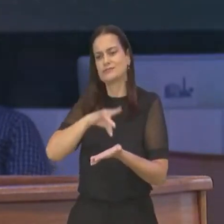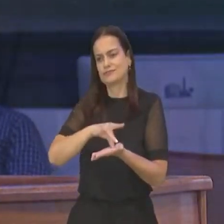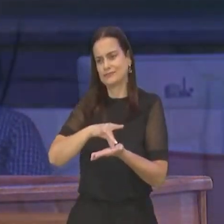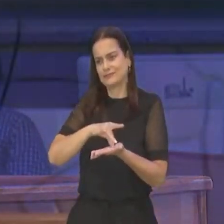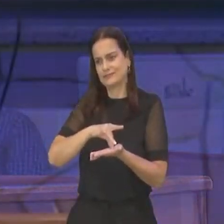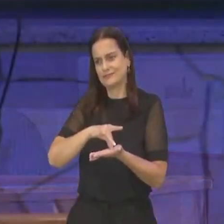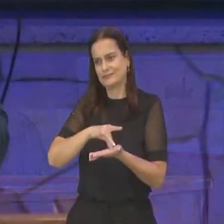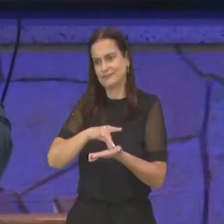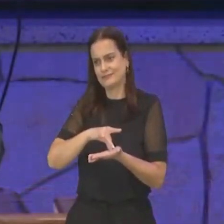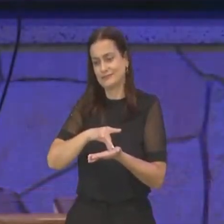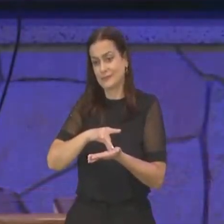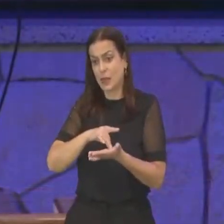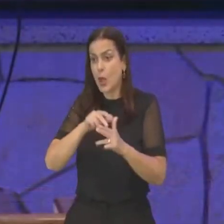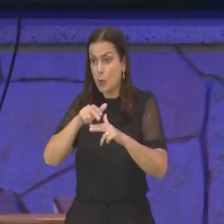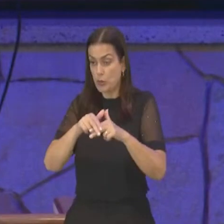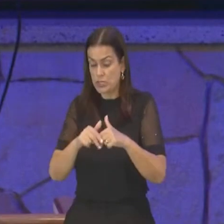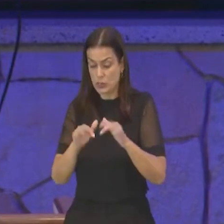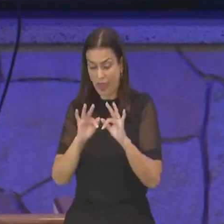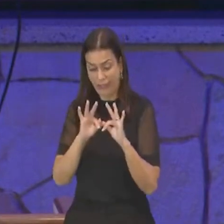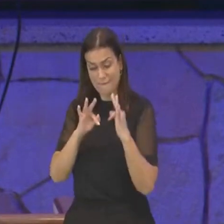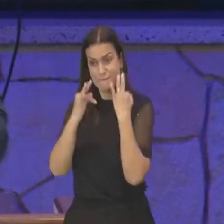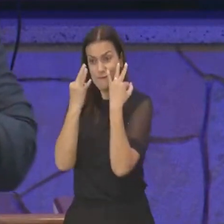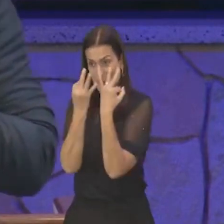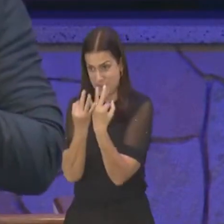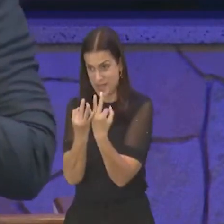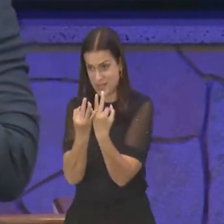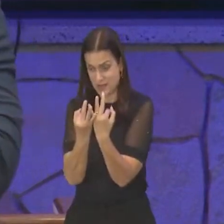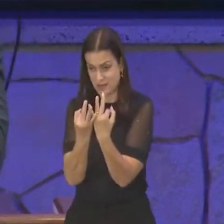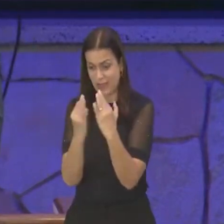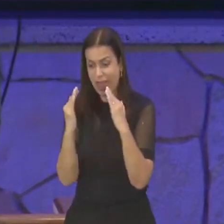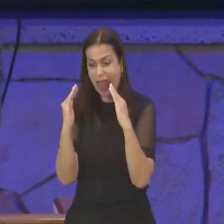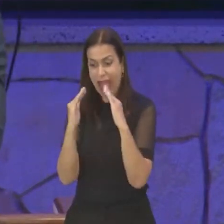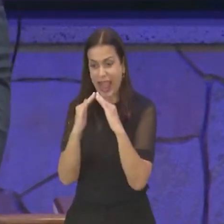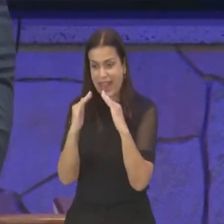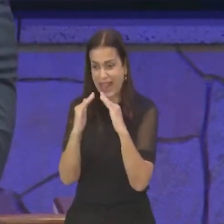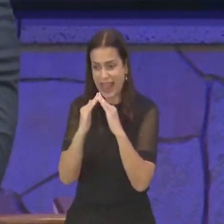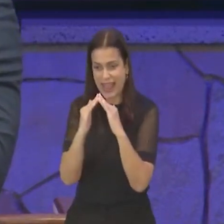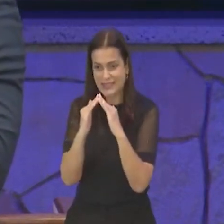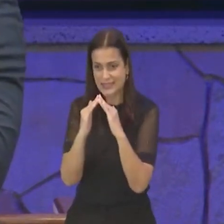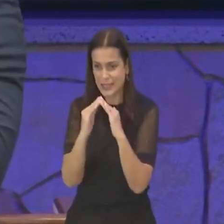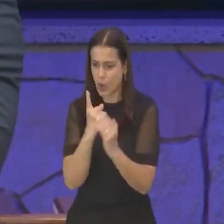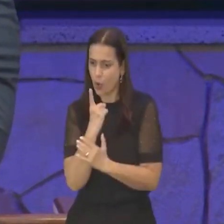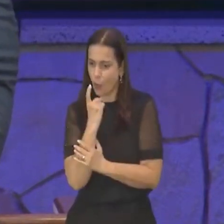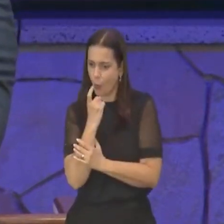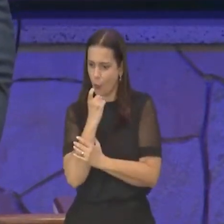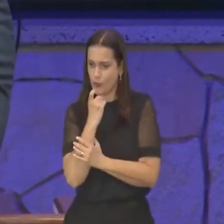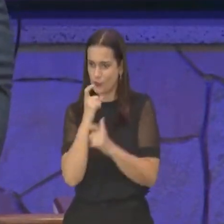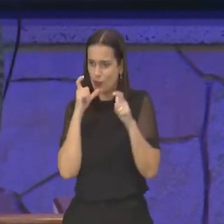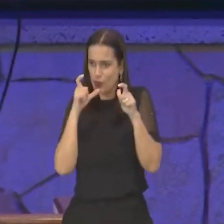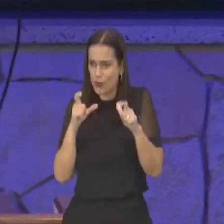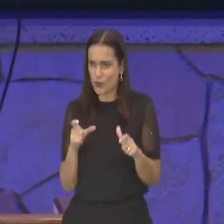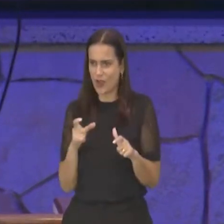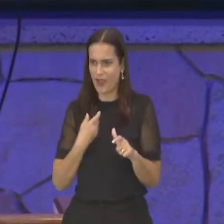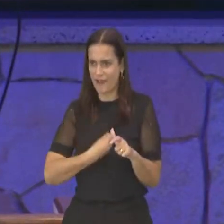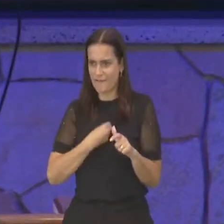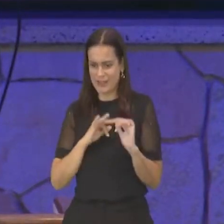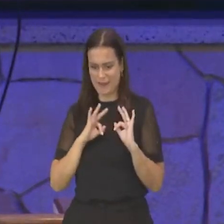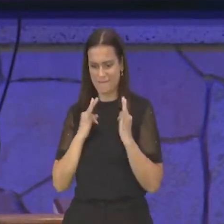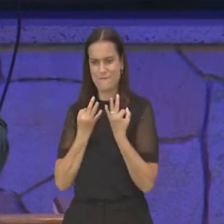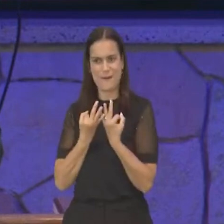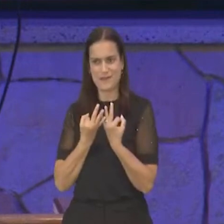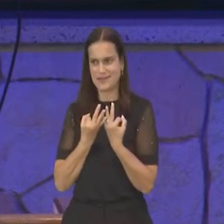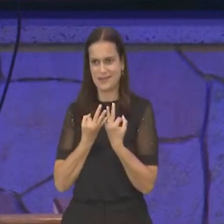Assim, o núcleo familiar, a casa não passou a ser apenas um lugar de convívio, de encontro,